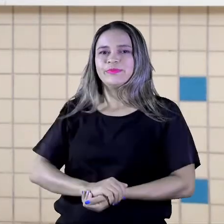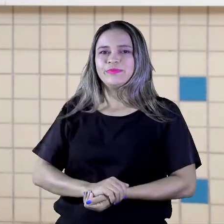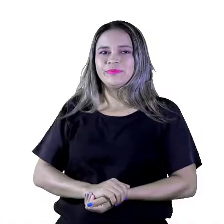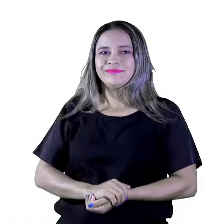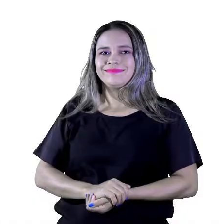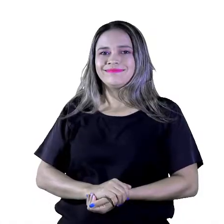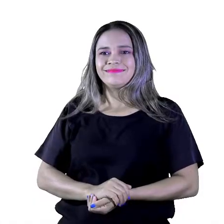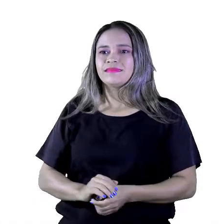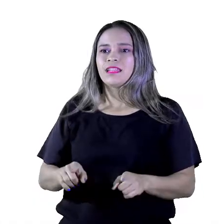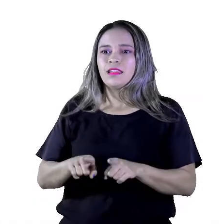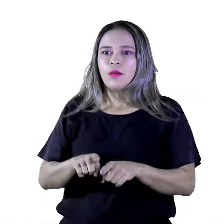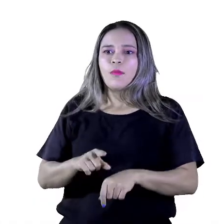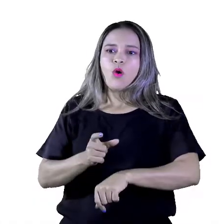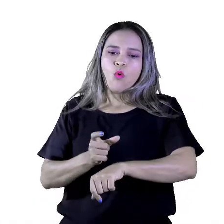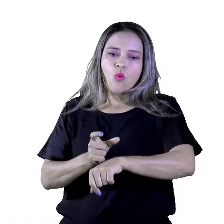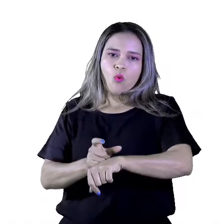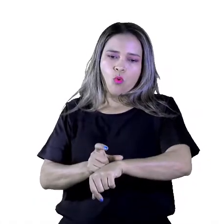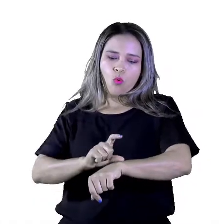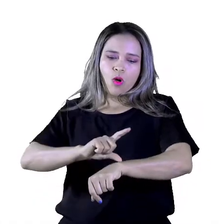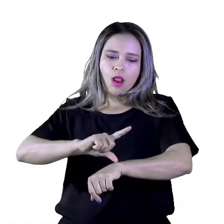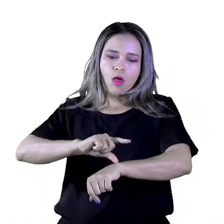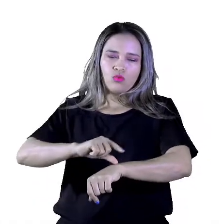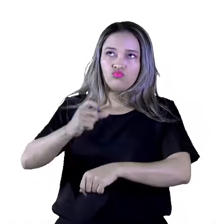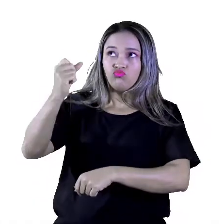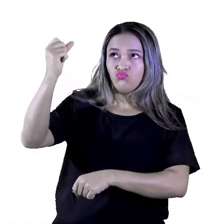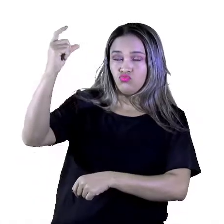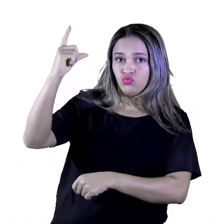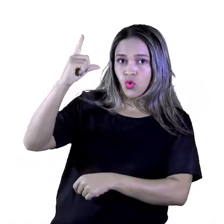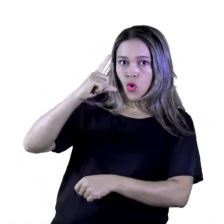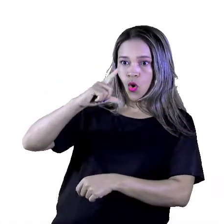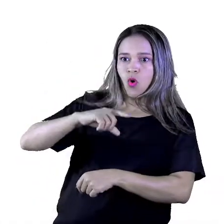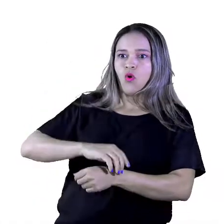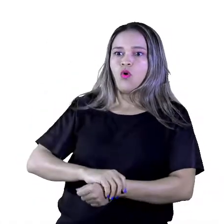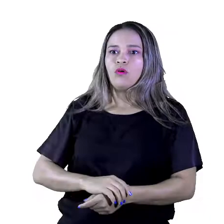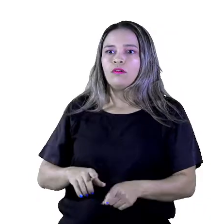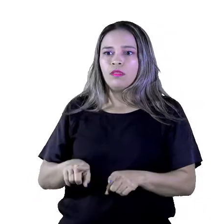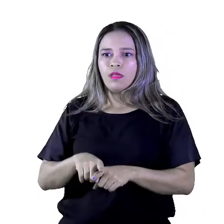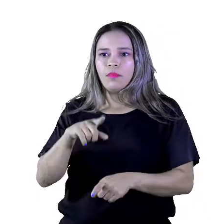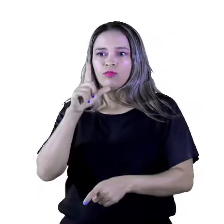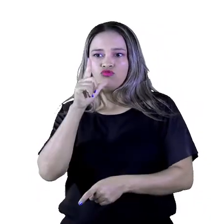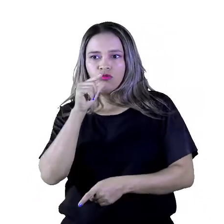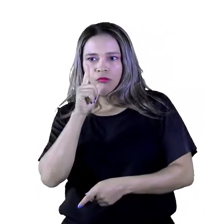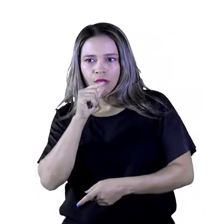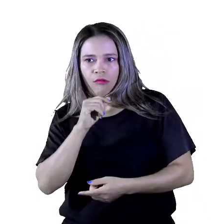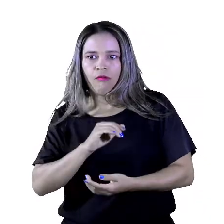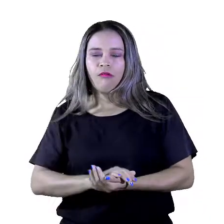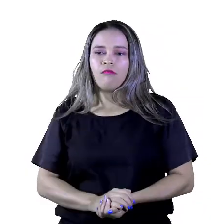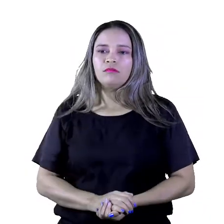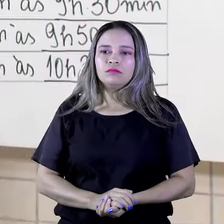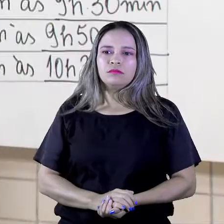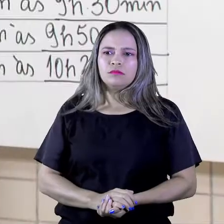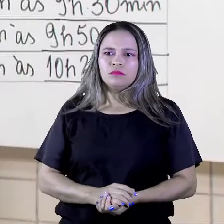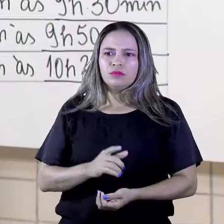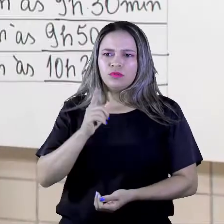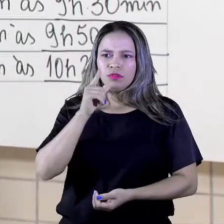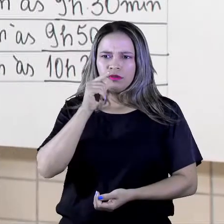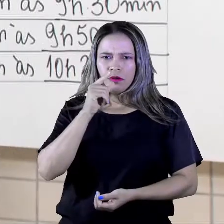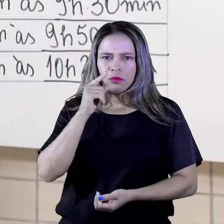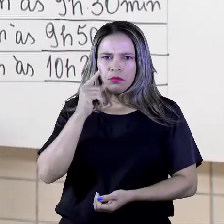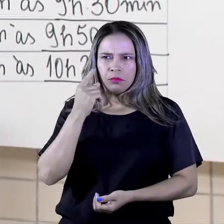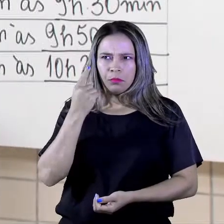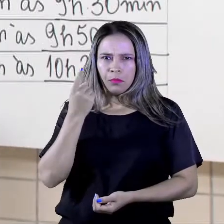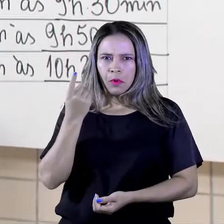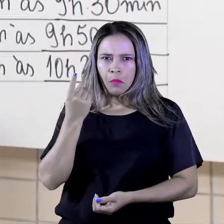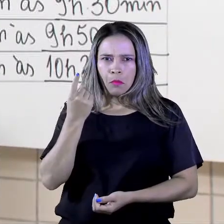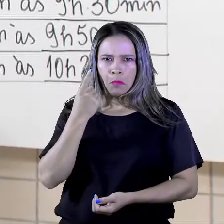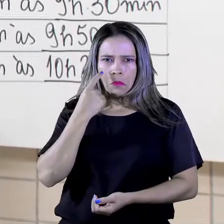também sobre o relógio de sol, nós falamos sobre o relógio de água, O relógio de água é muito interessante porque ele funciona na